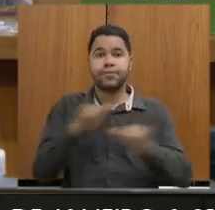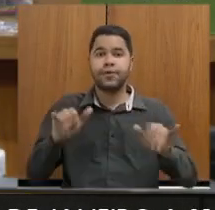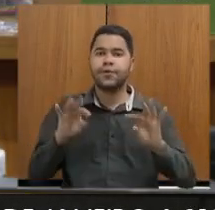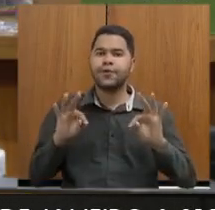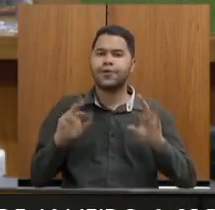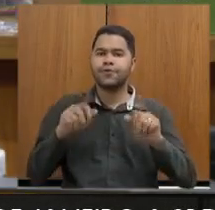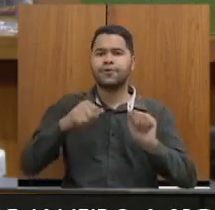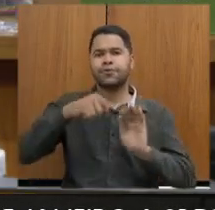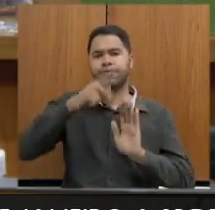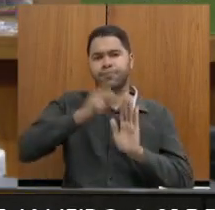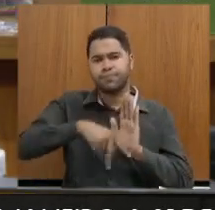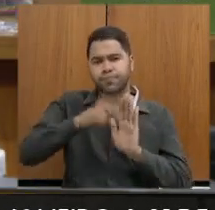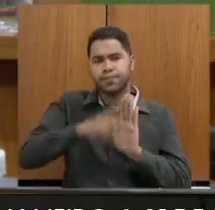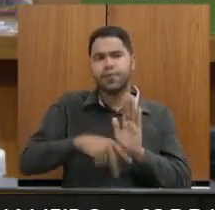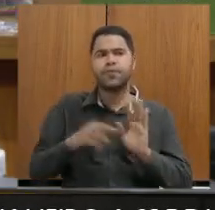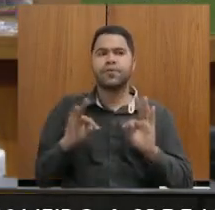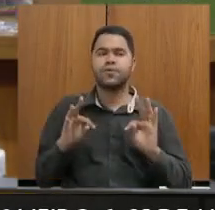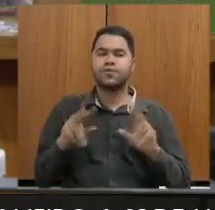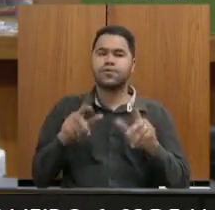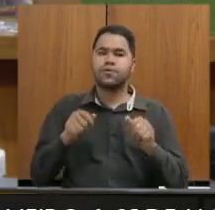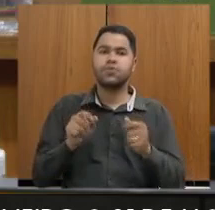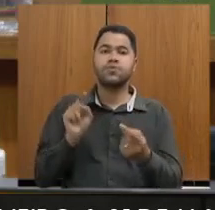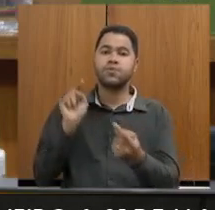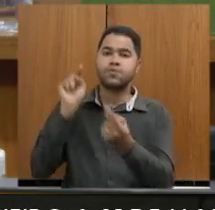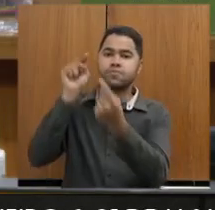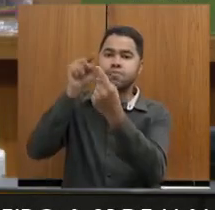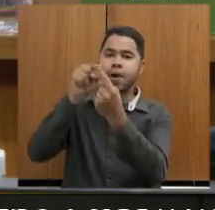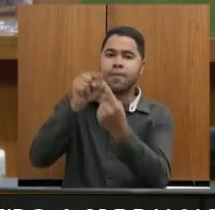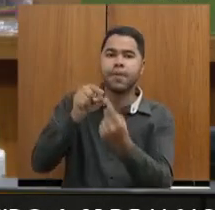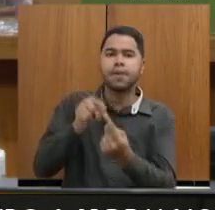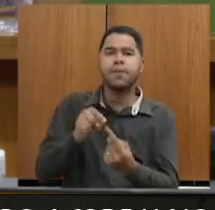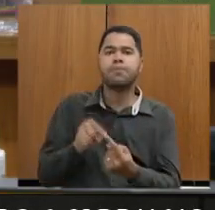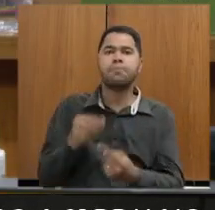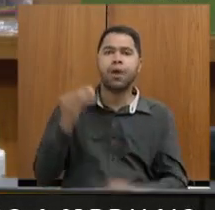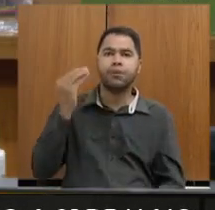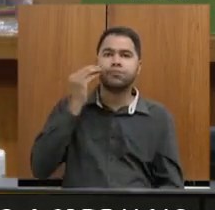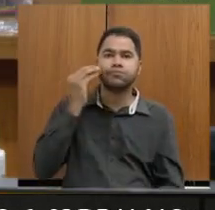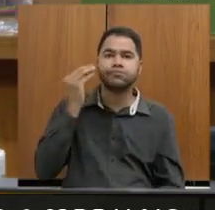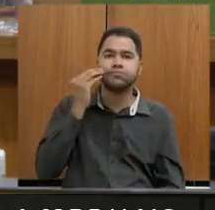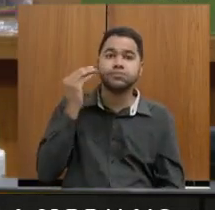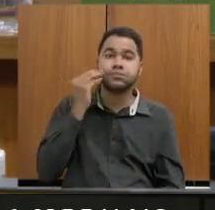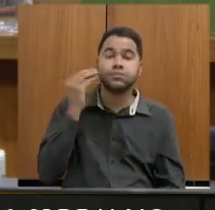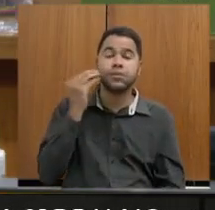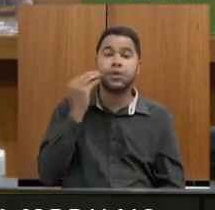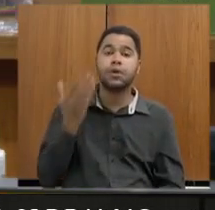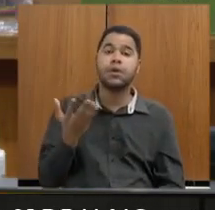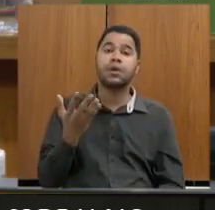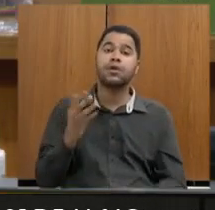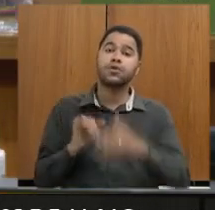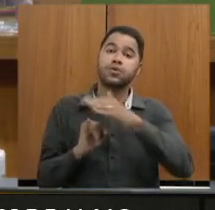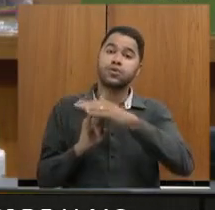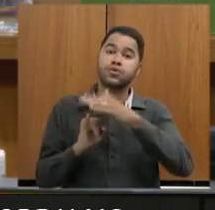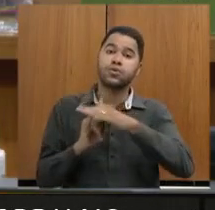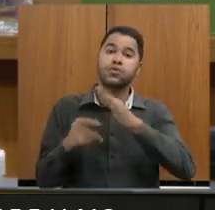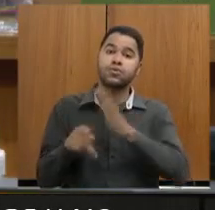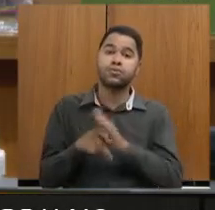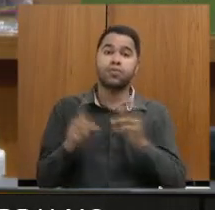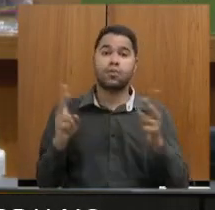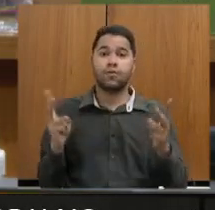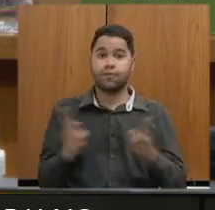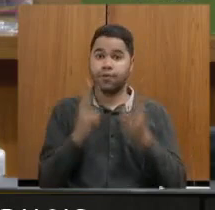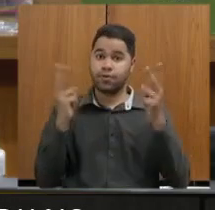todos os nossos projetos todos os nossos objetivos nós temos buscado é ser essa instituição de estado